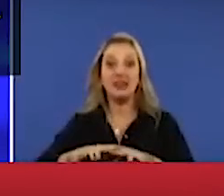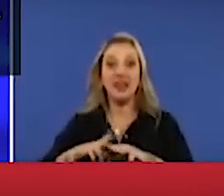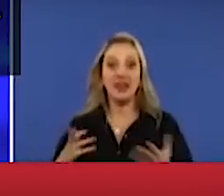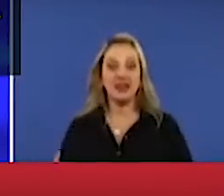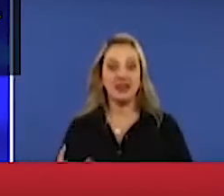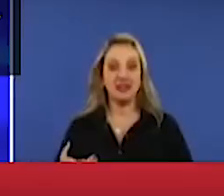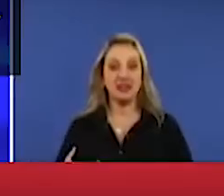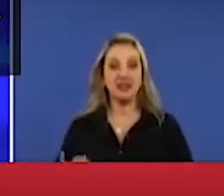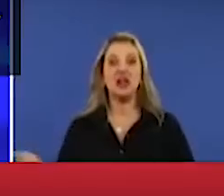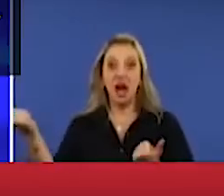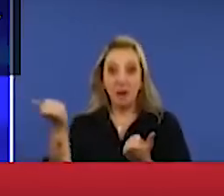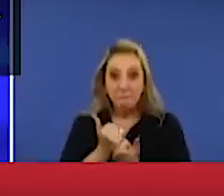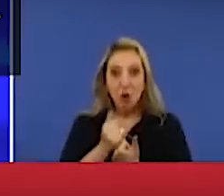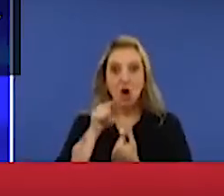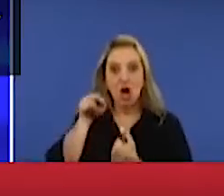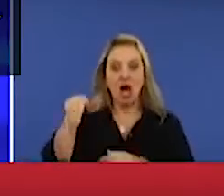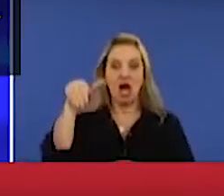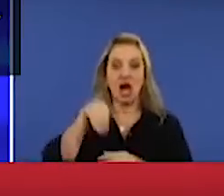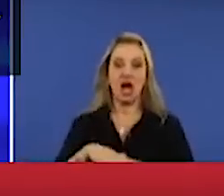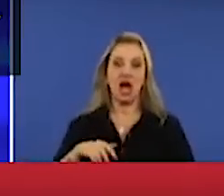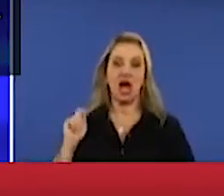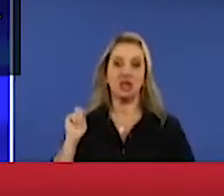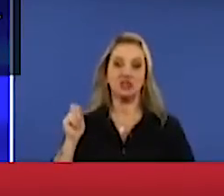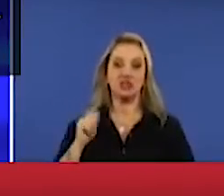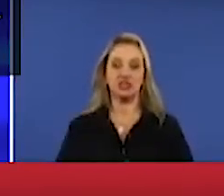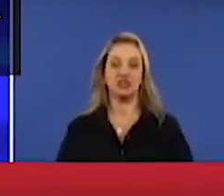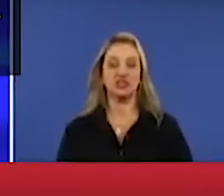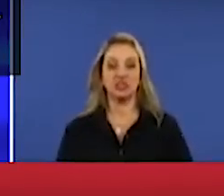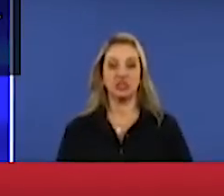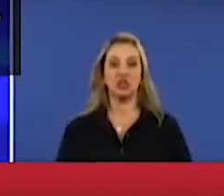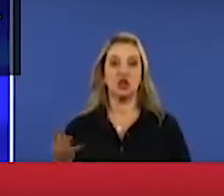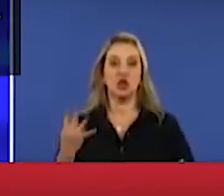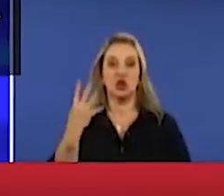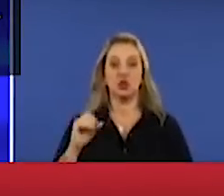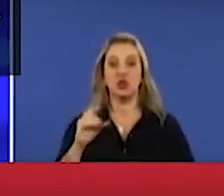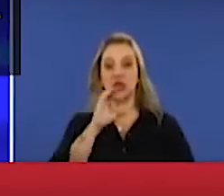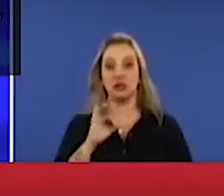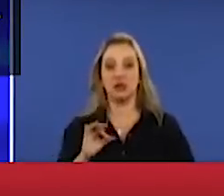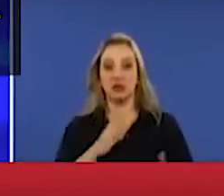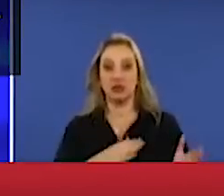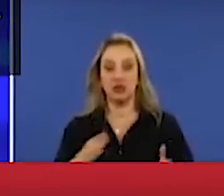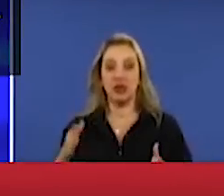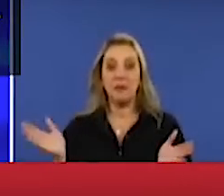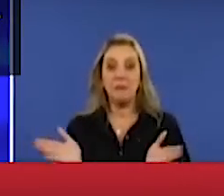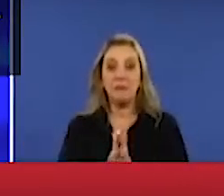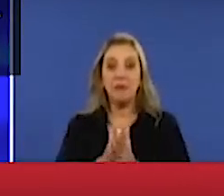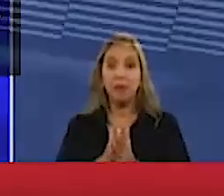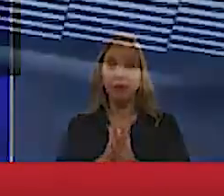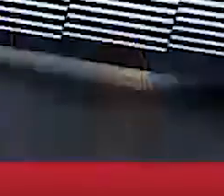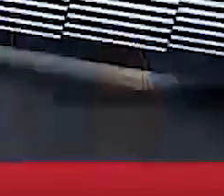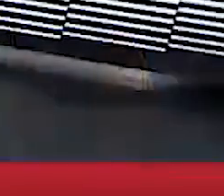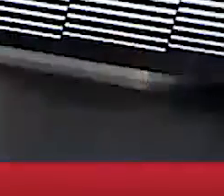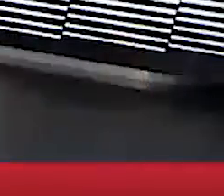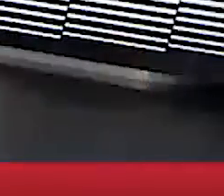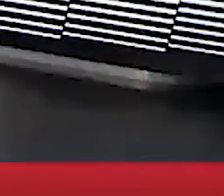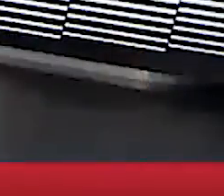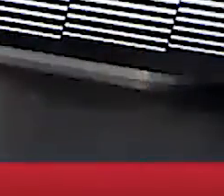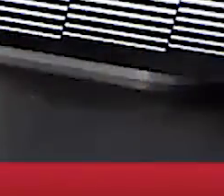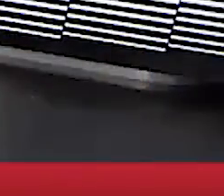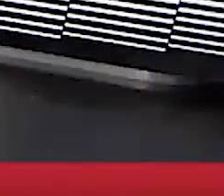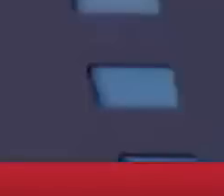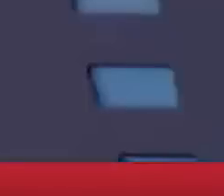E o Lula apoiou ele na Argentina. Hoje, 40% da população da Argentina está na linha da miséria. Y ahí vemos